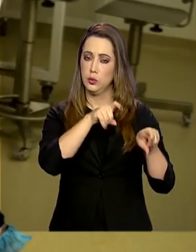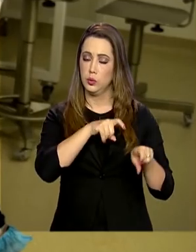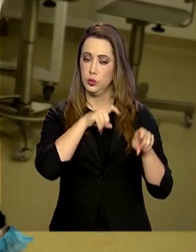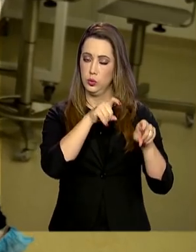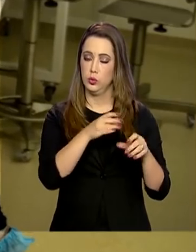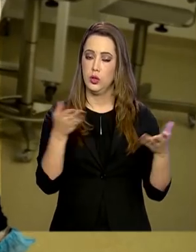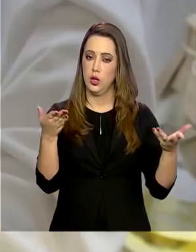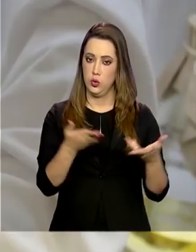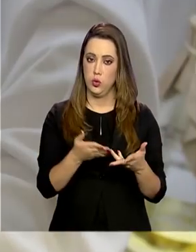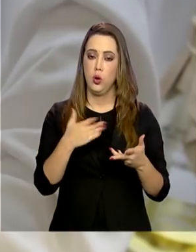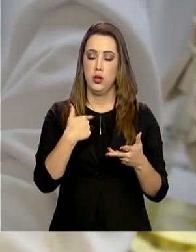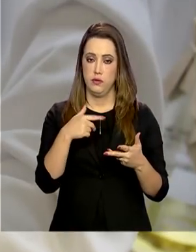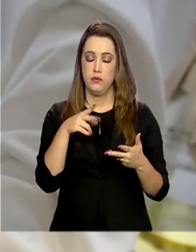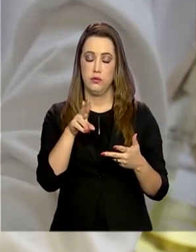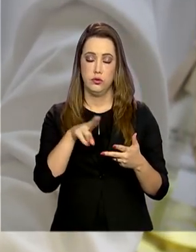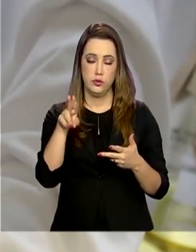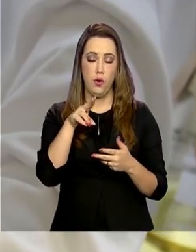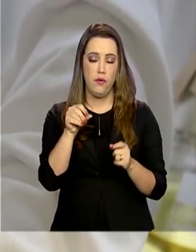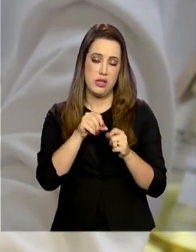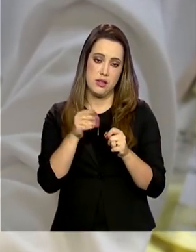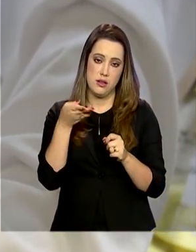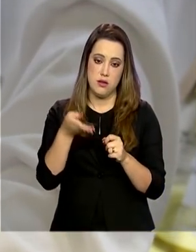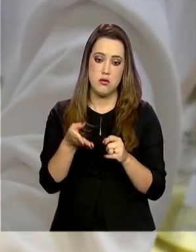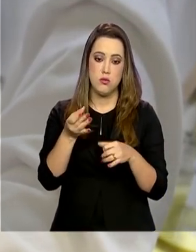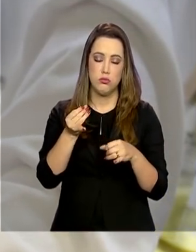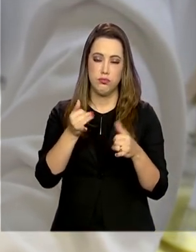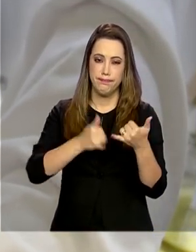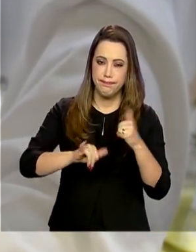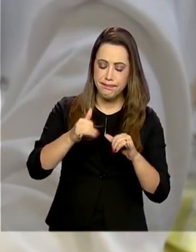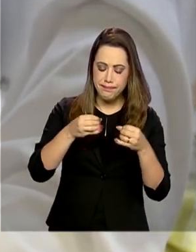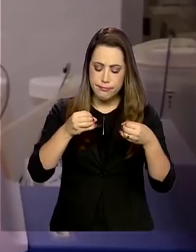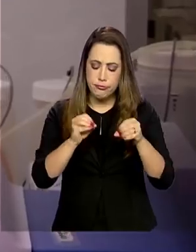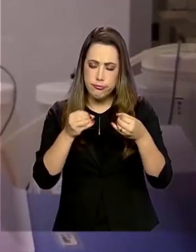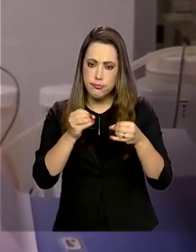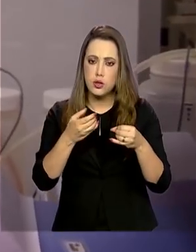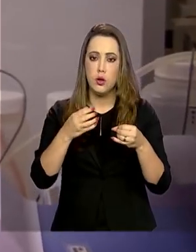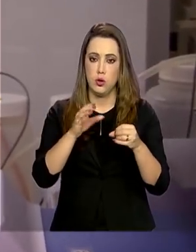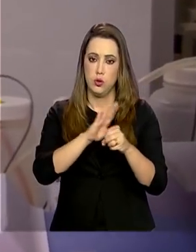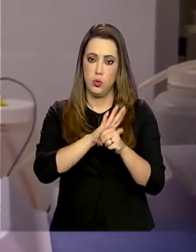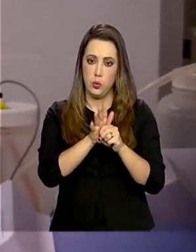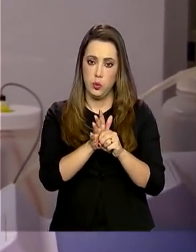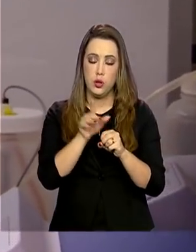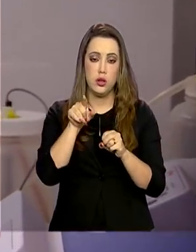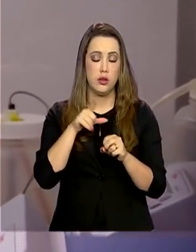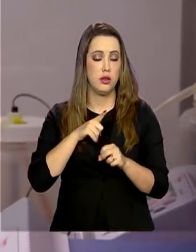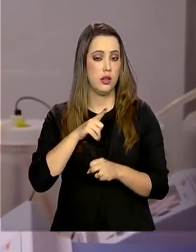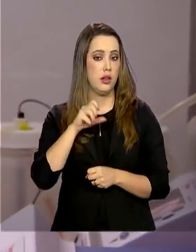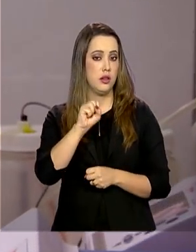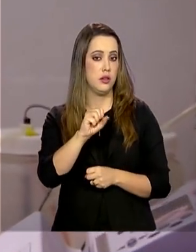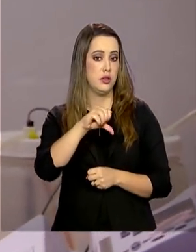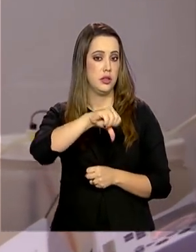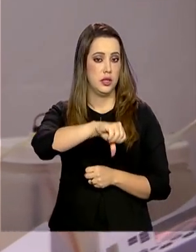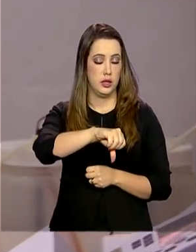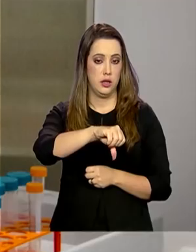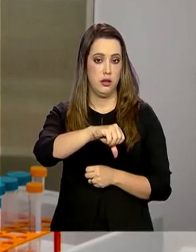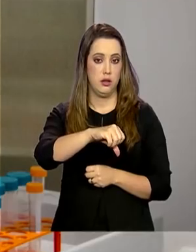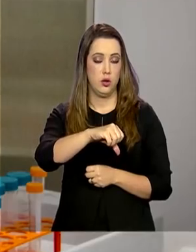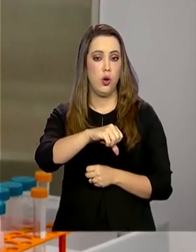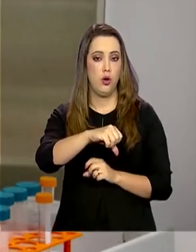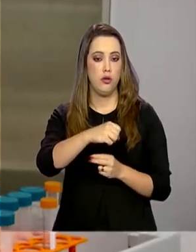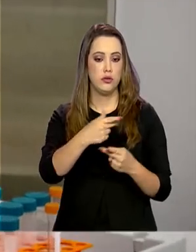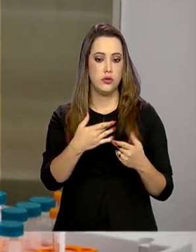vão passar a processar os testes do coronavírus ao todo as unidades contam com 89